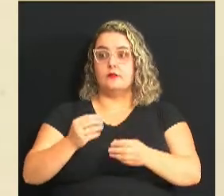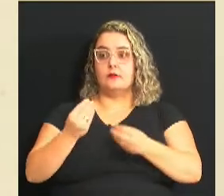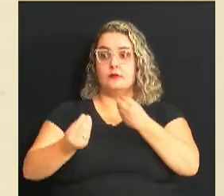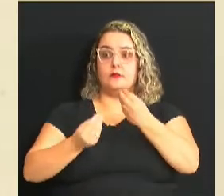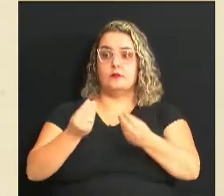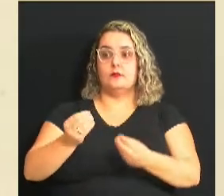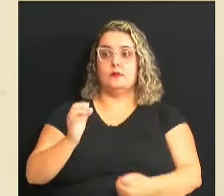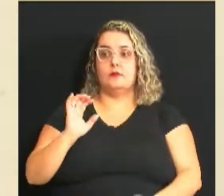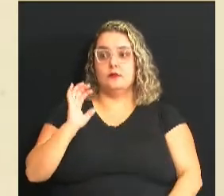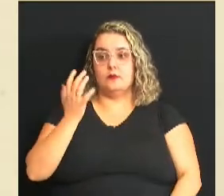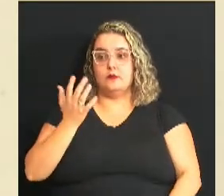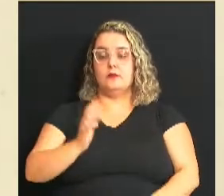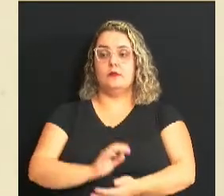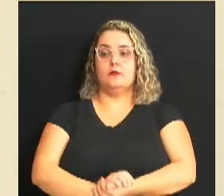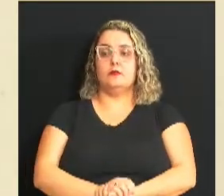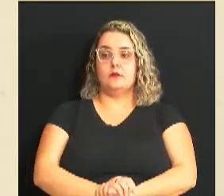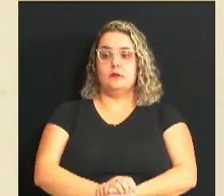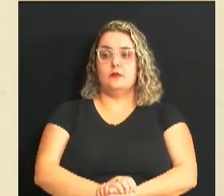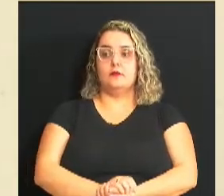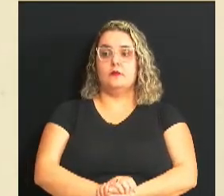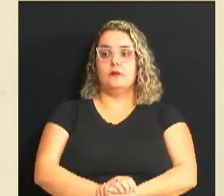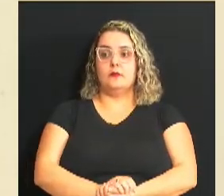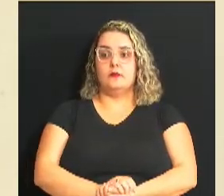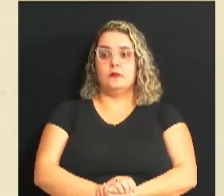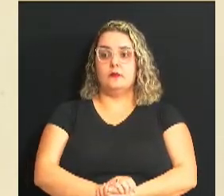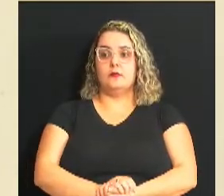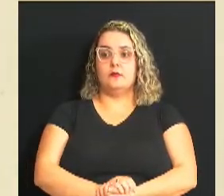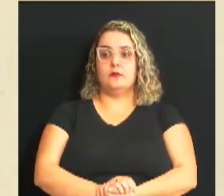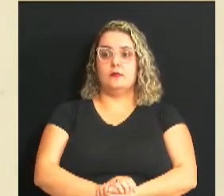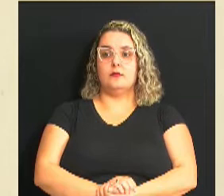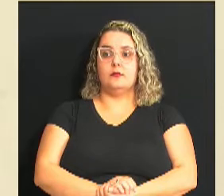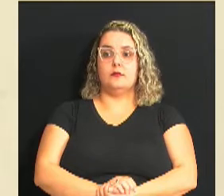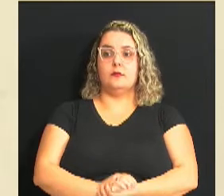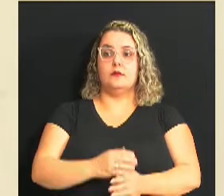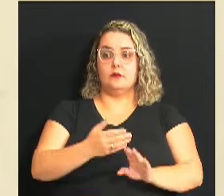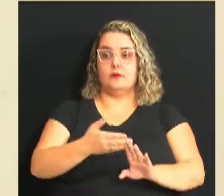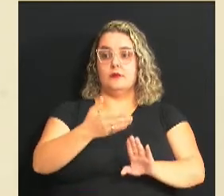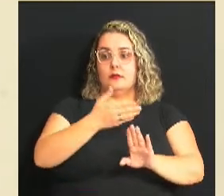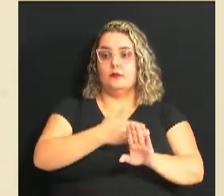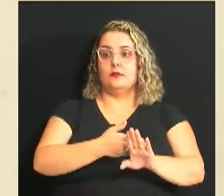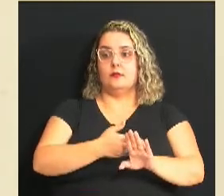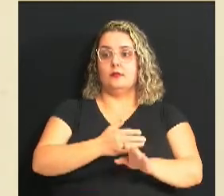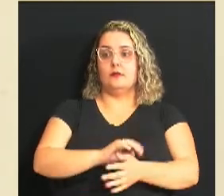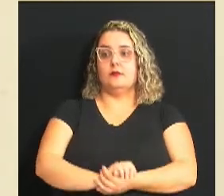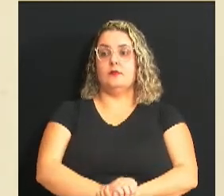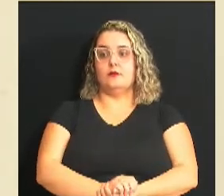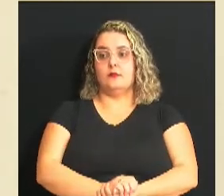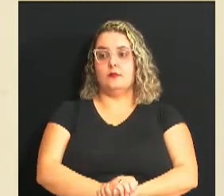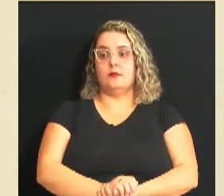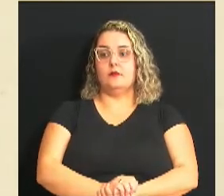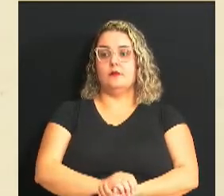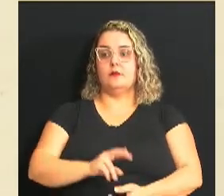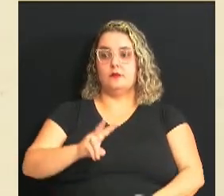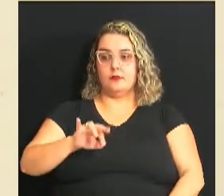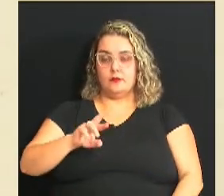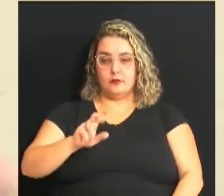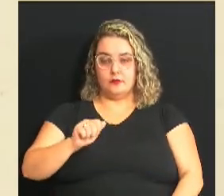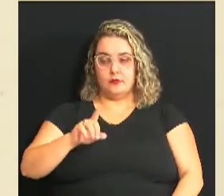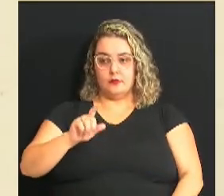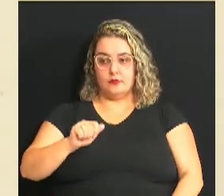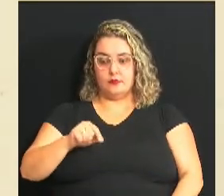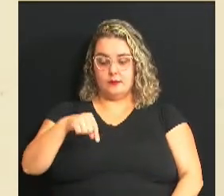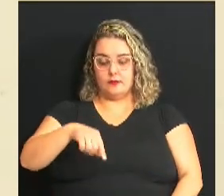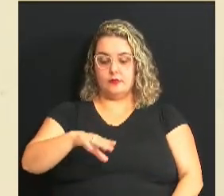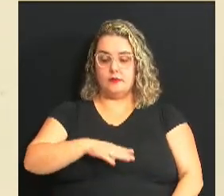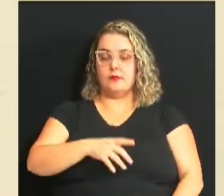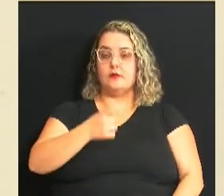ocorreu, dos acontecimentos ali, dos bastidores, né, da virada aqui na cidade de Campinas. Então, vou